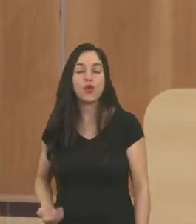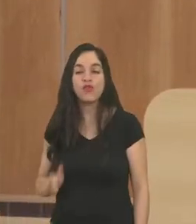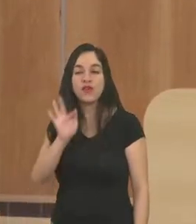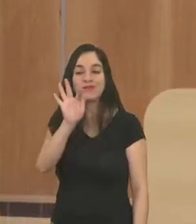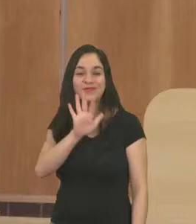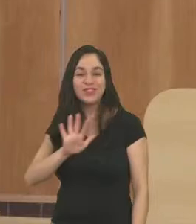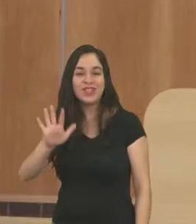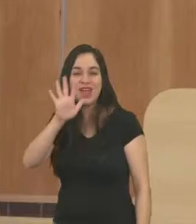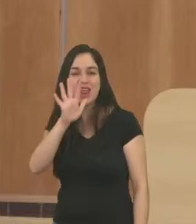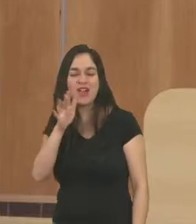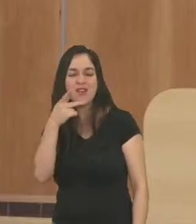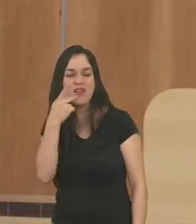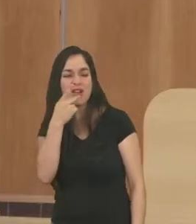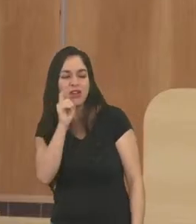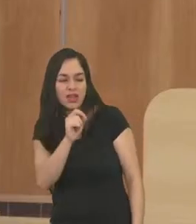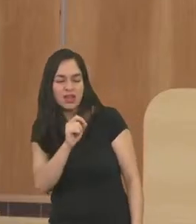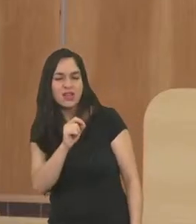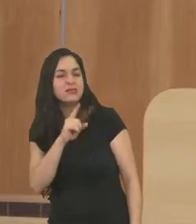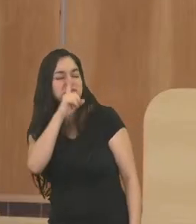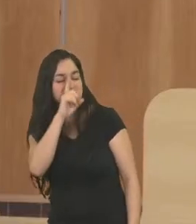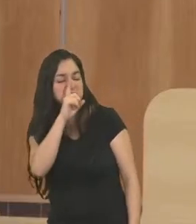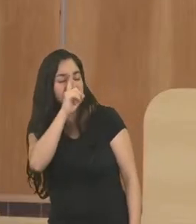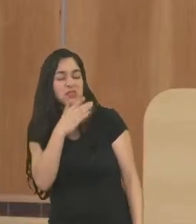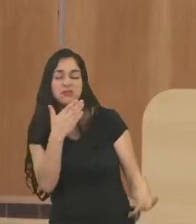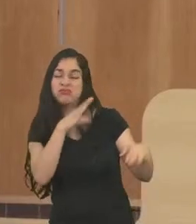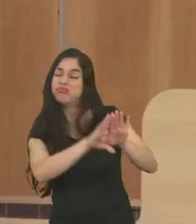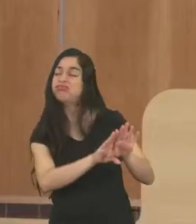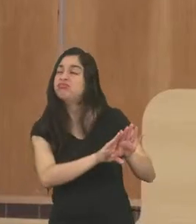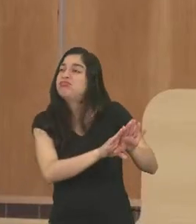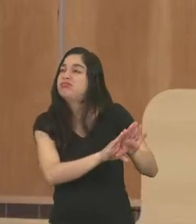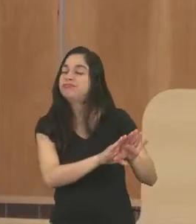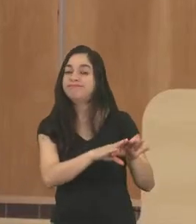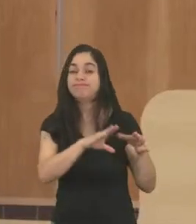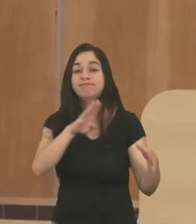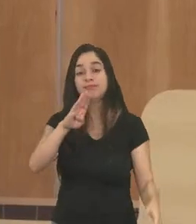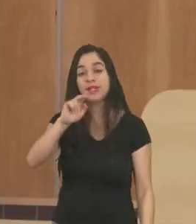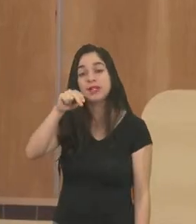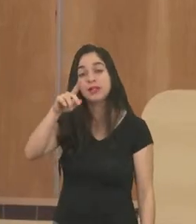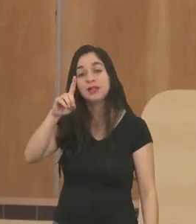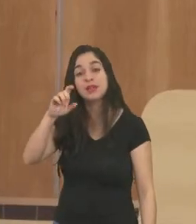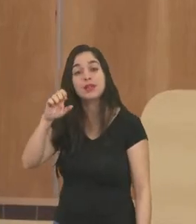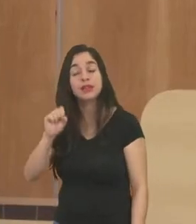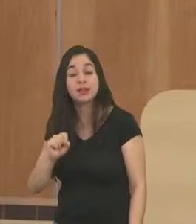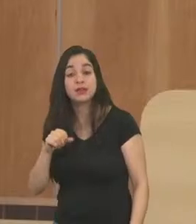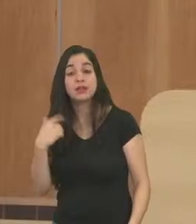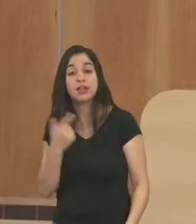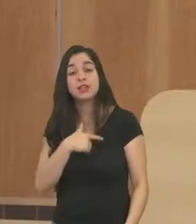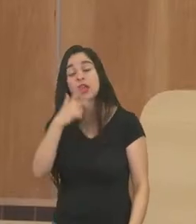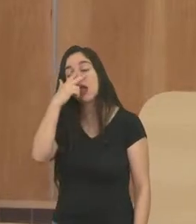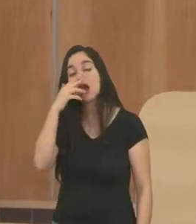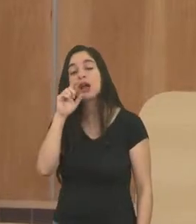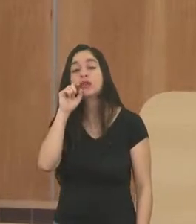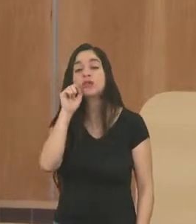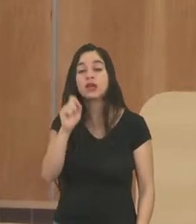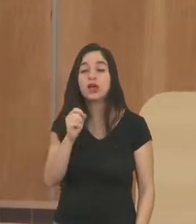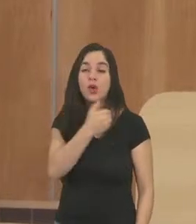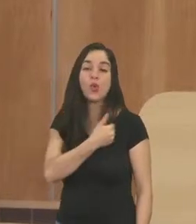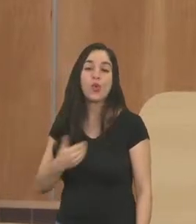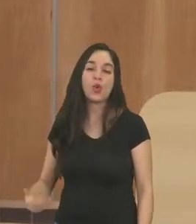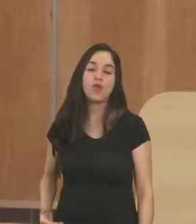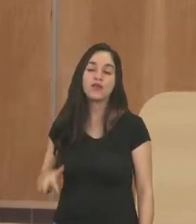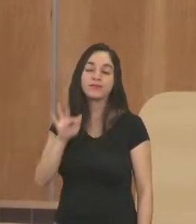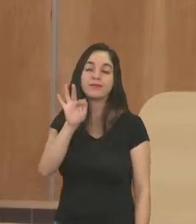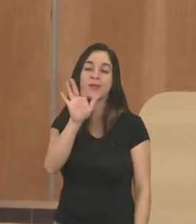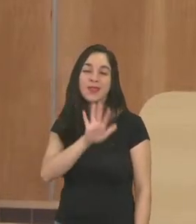falência da Avibraz através da União e através do BNDES. E o que nós achamos? O governo federal, ele foi